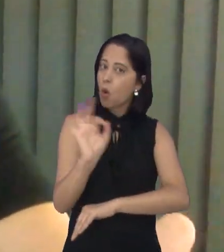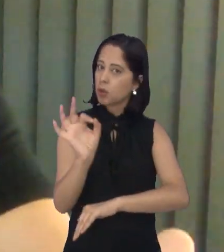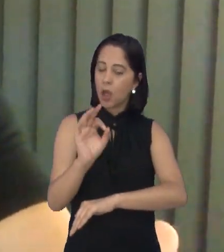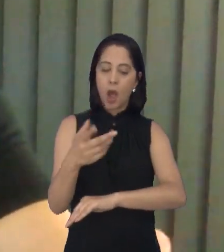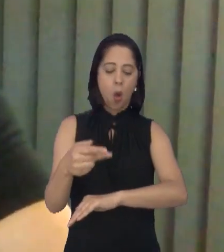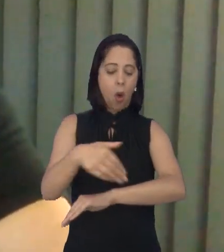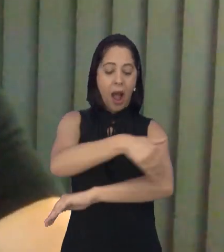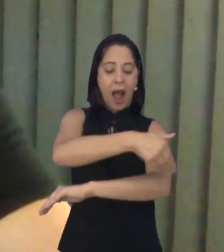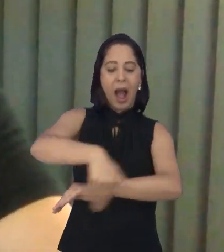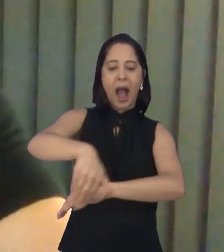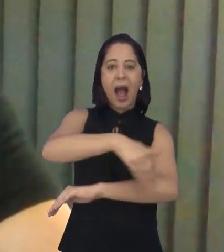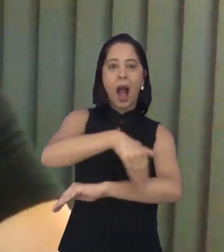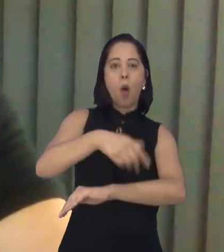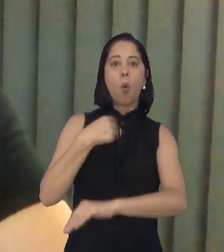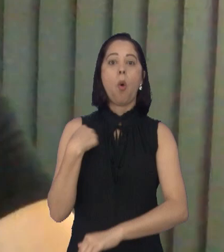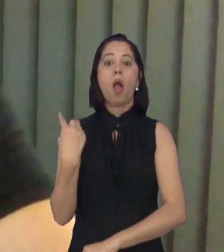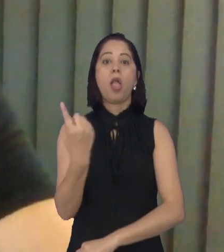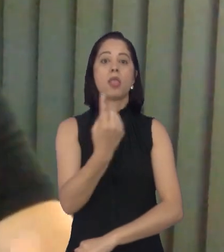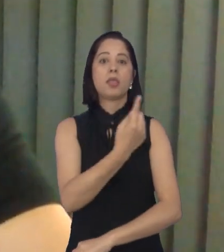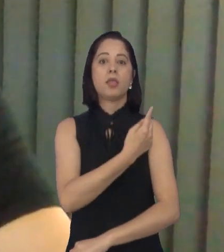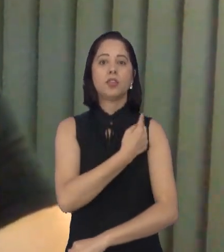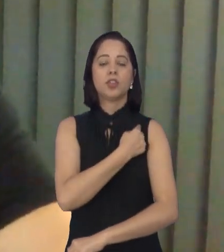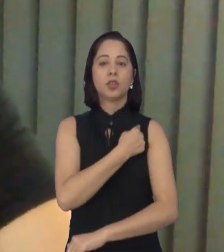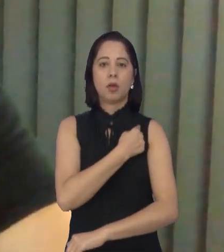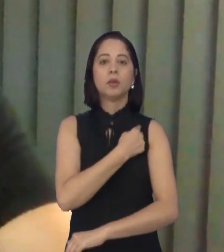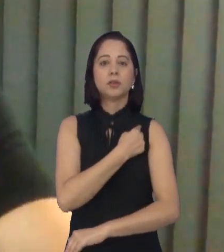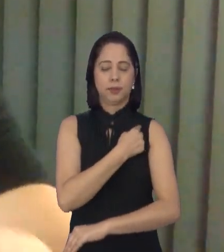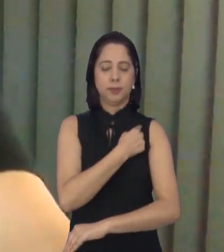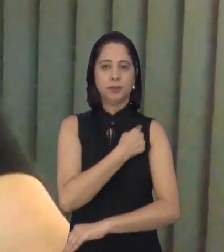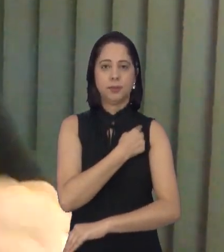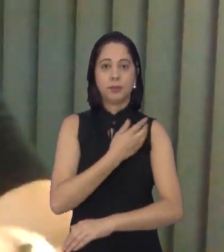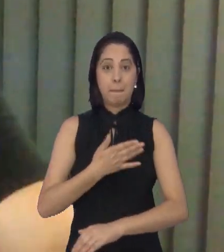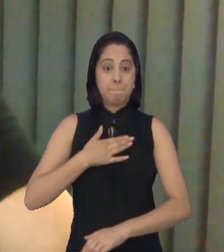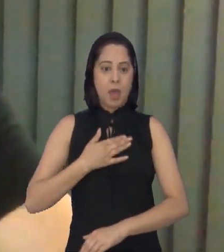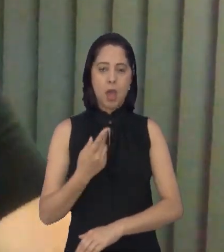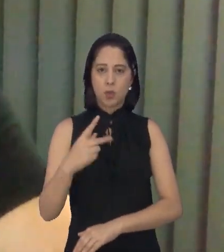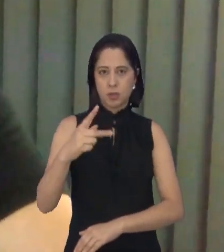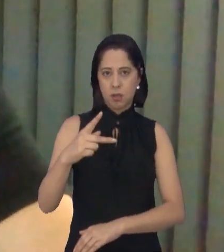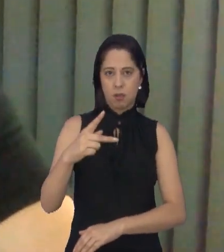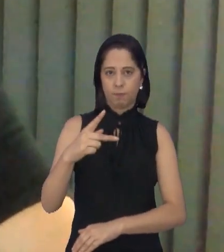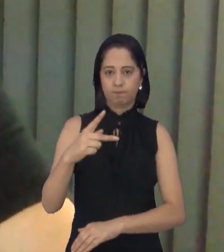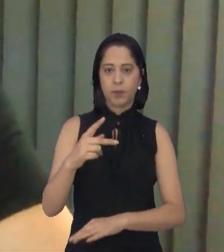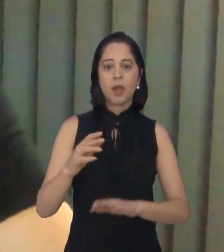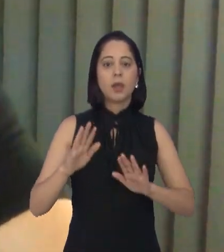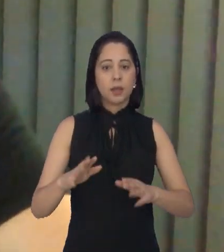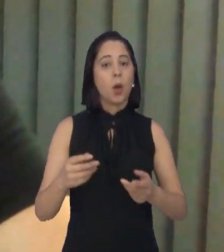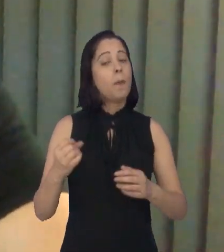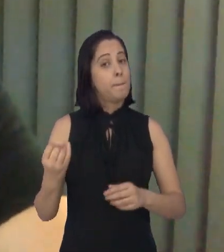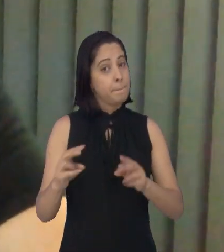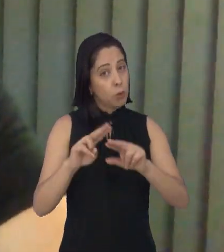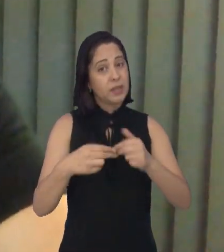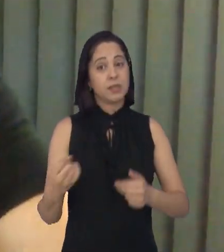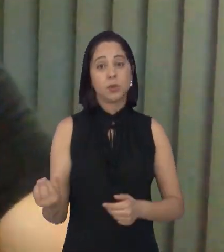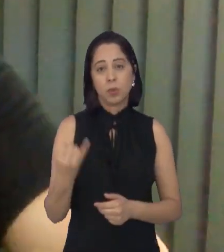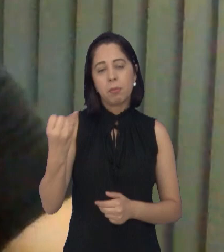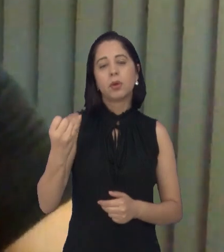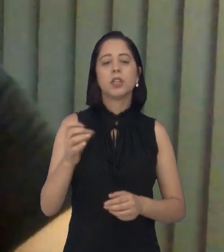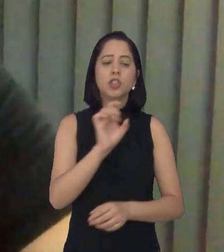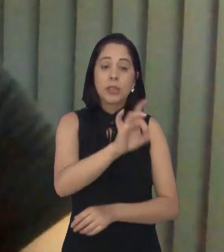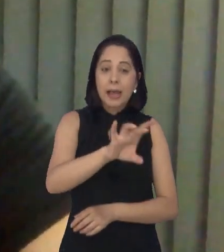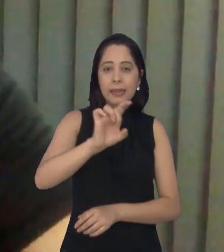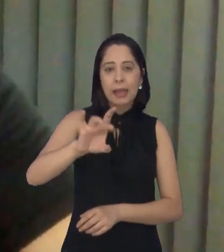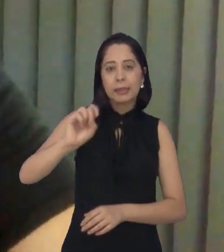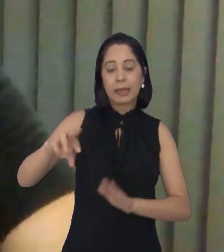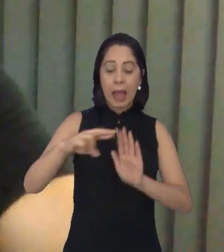compartilhar esse espaço público. E esse espaço público, para que todo mundo possa ir e voltar em segurança, é muito importante que as pessoas cumpram